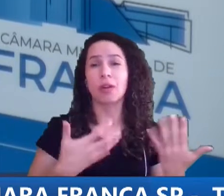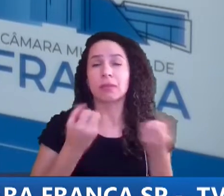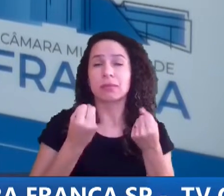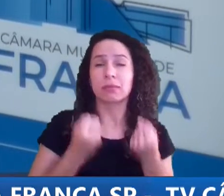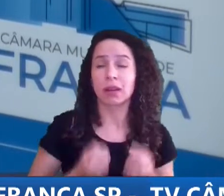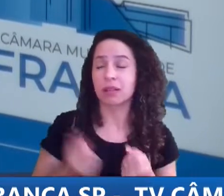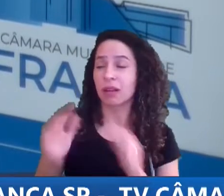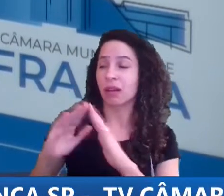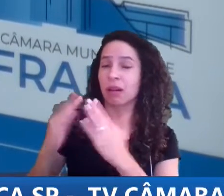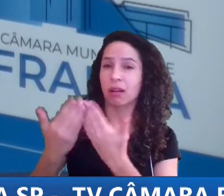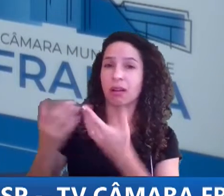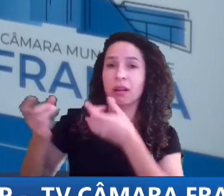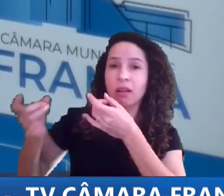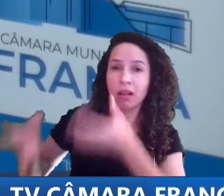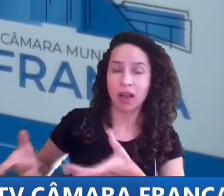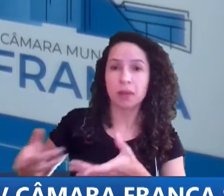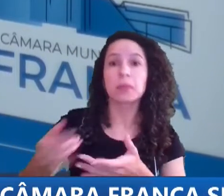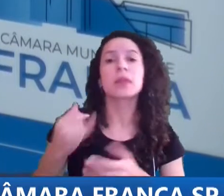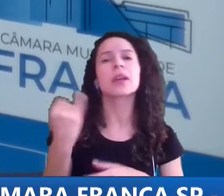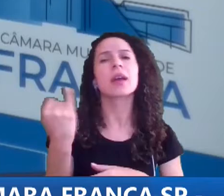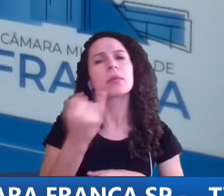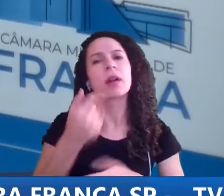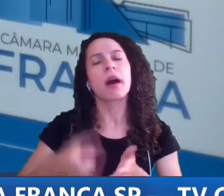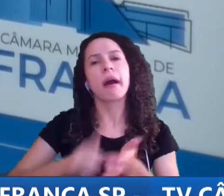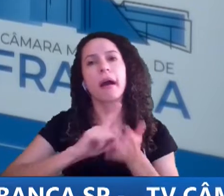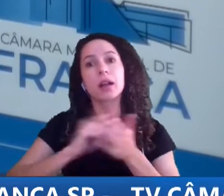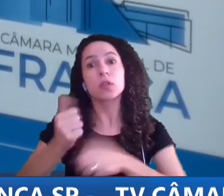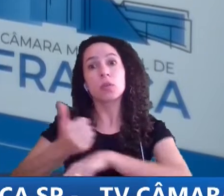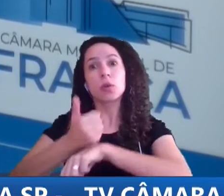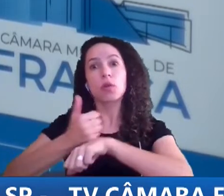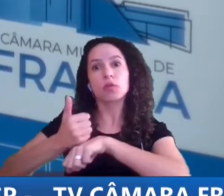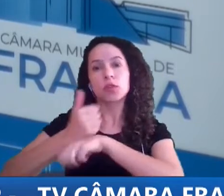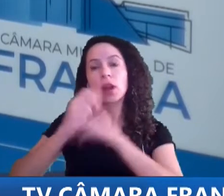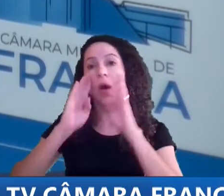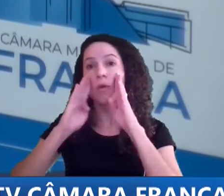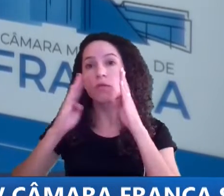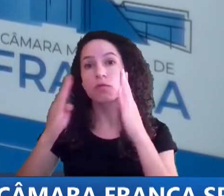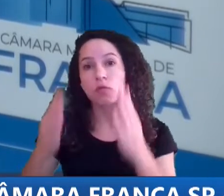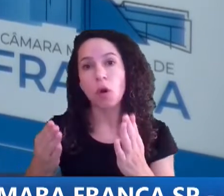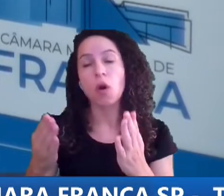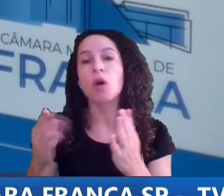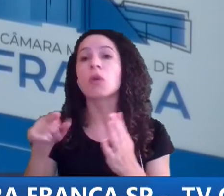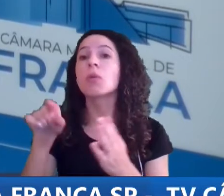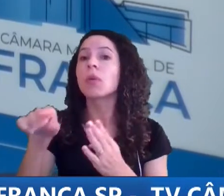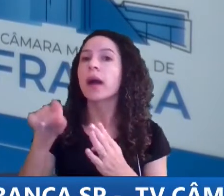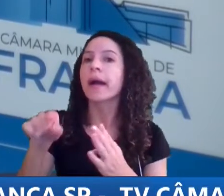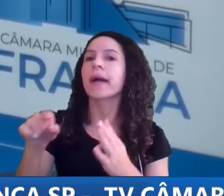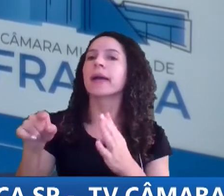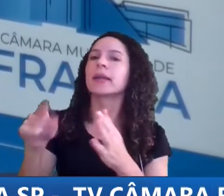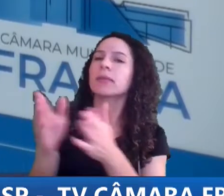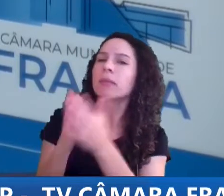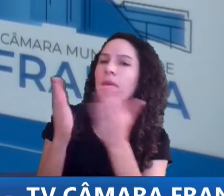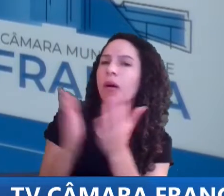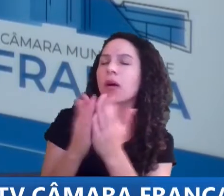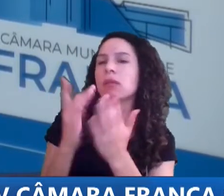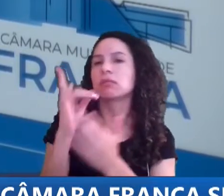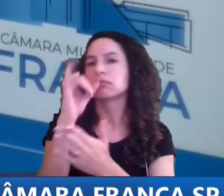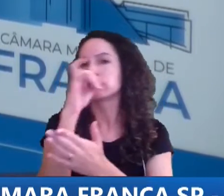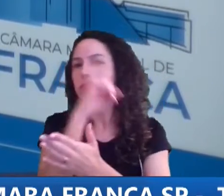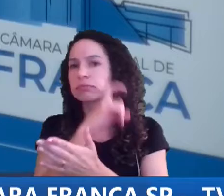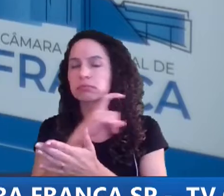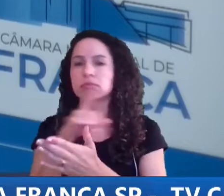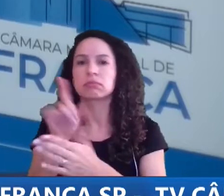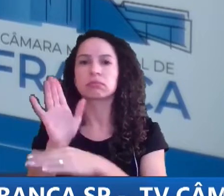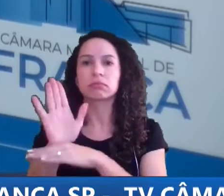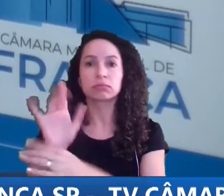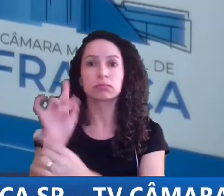importância da aprendizagem profissional direcionada ao público vulnerável. Além disso, o Ministério Público, para além desse